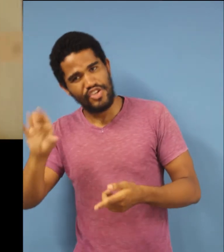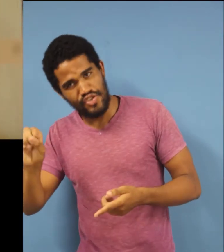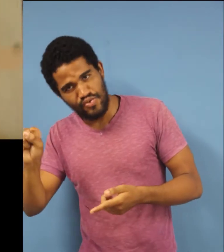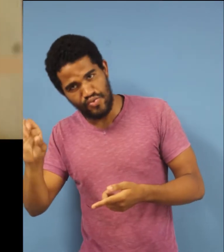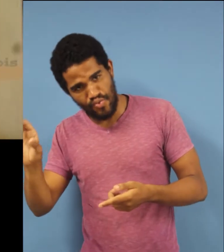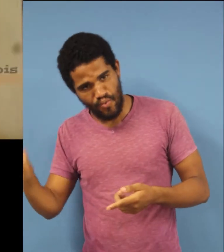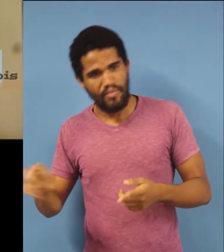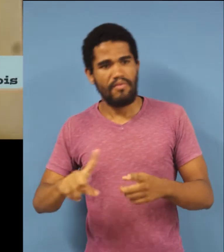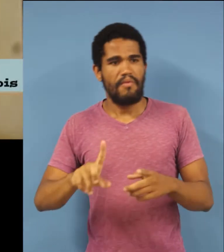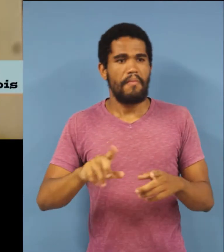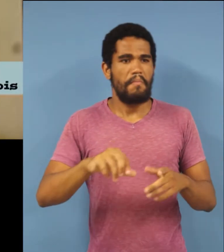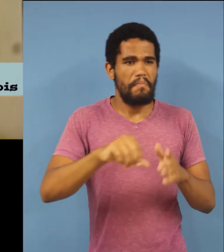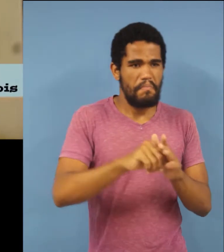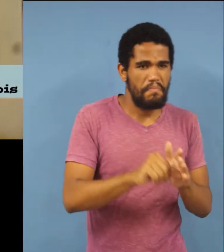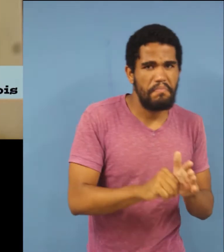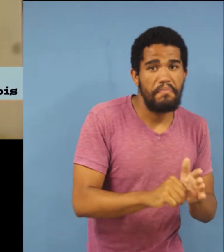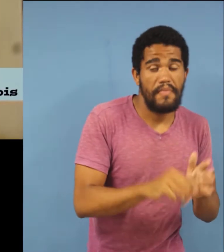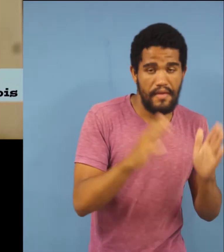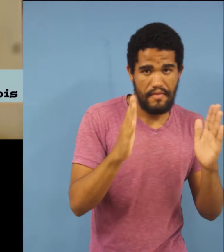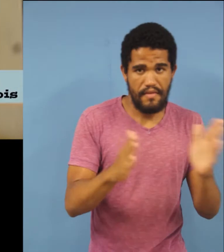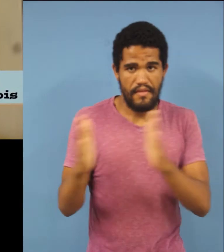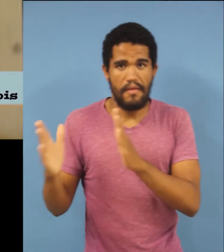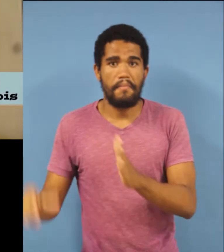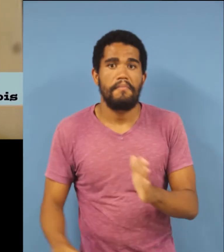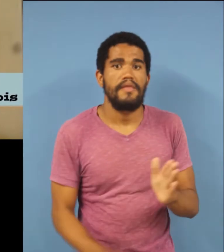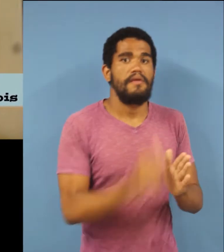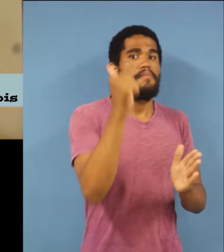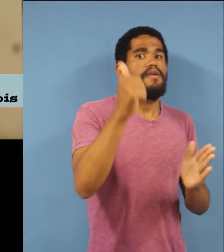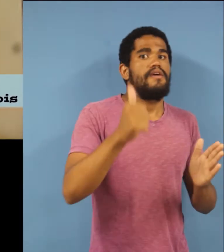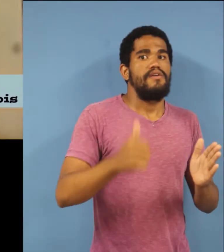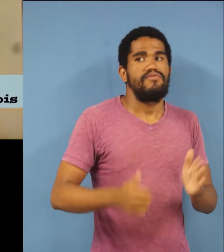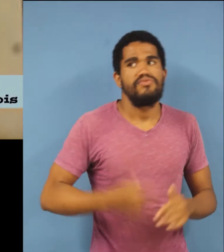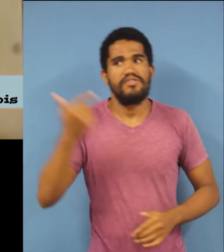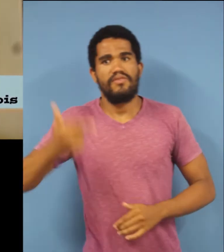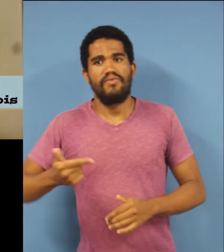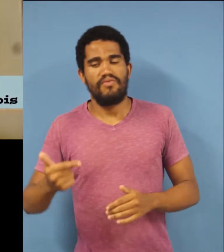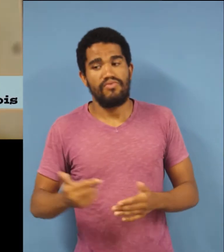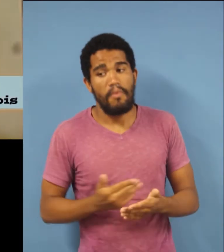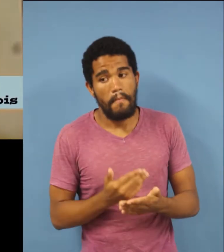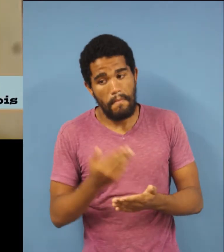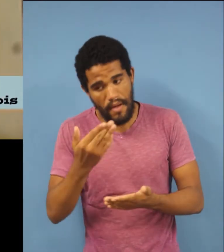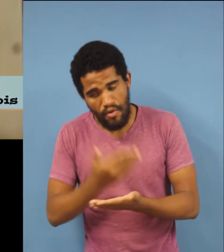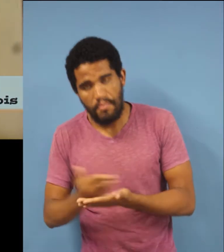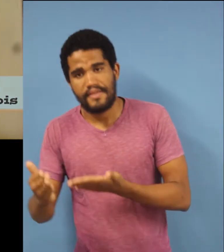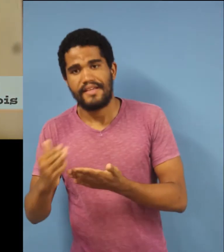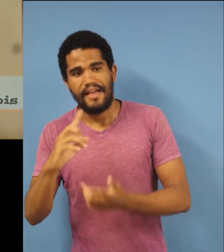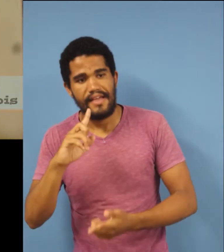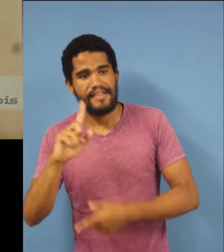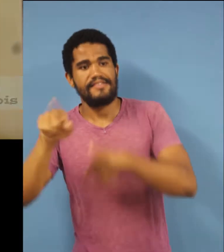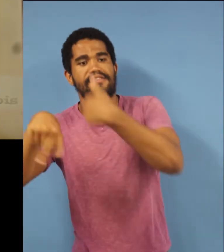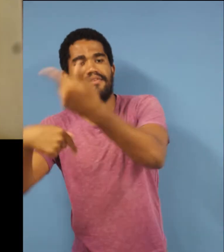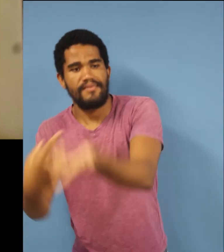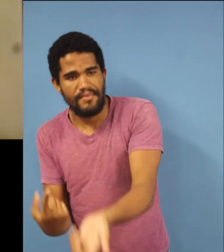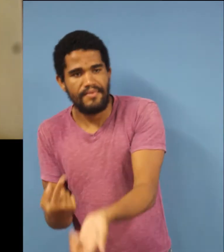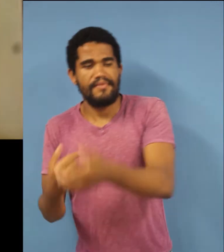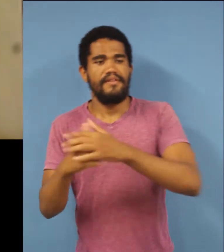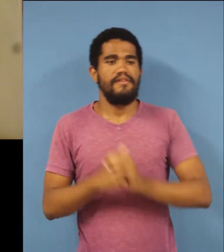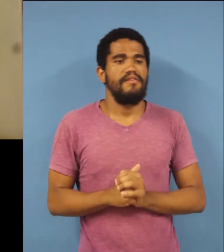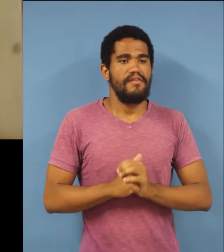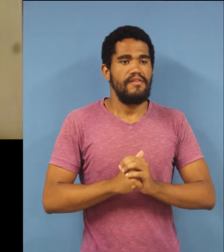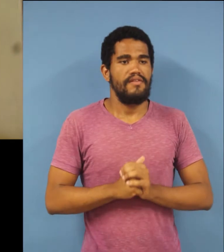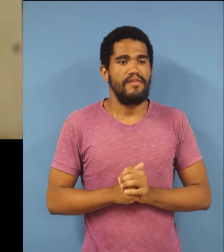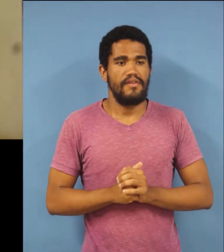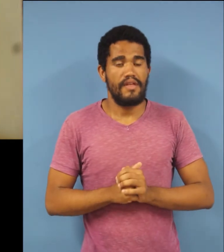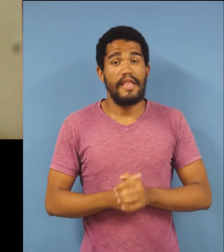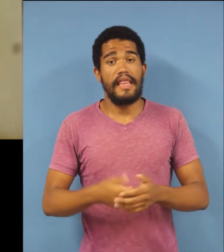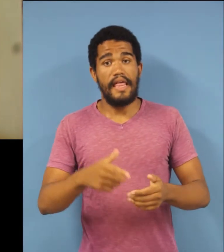enumeração. Primeiro, primeiramente, segundo, segundamente, para começar, em seguida, primeiro de tudo.